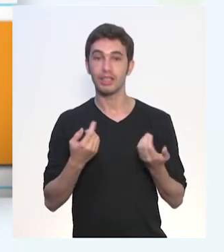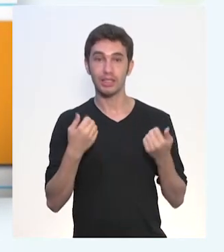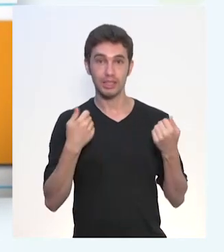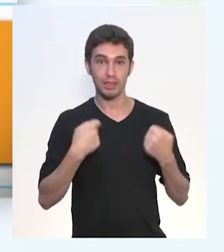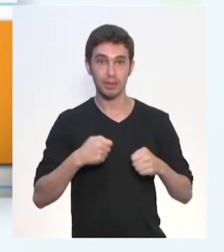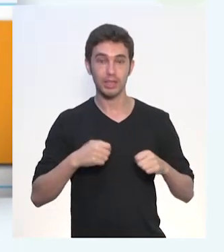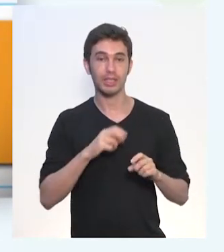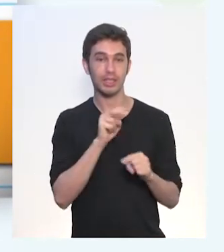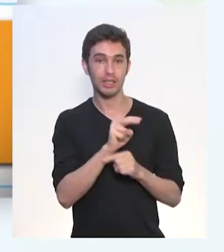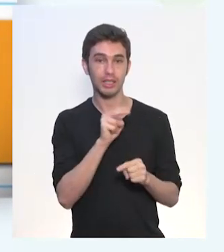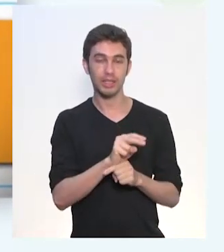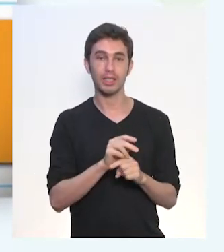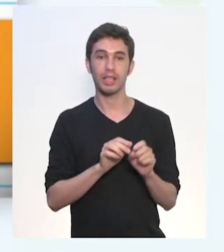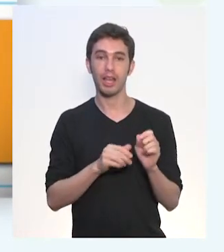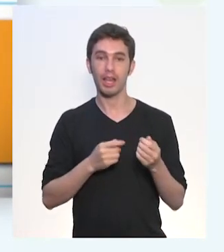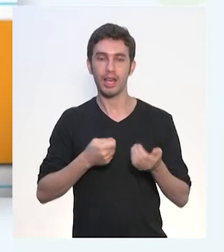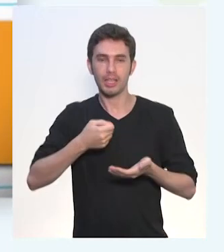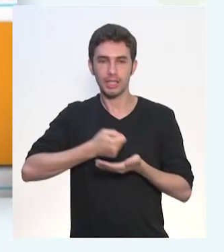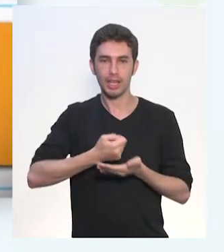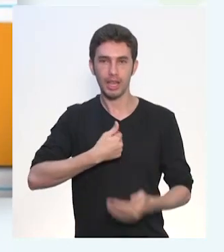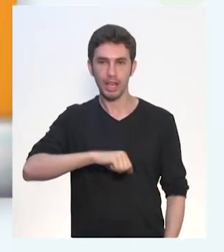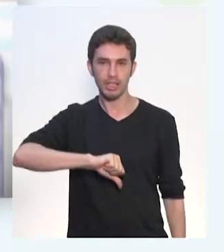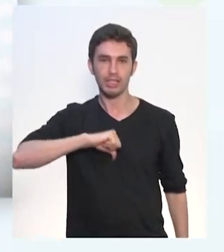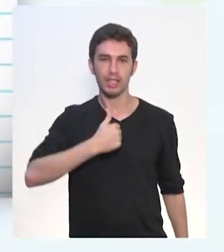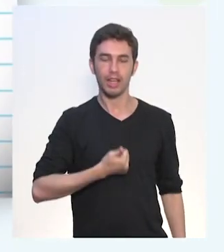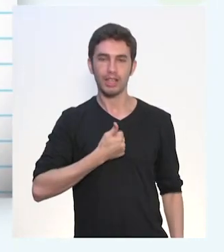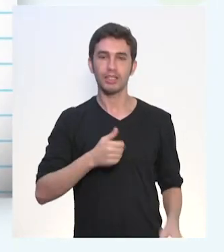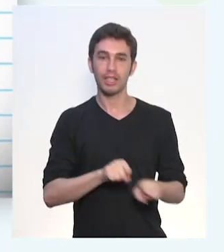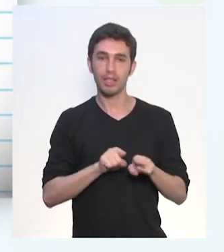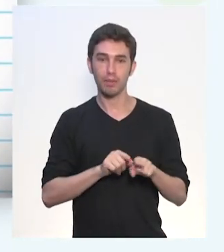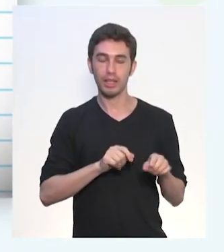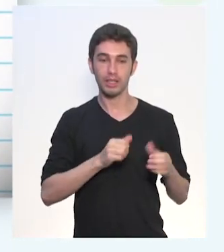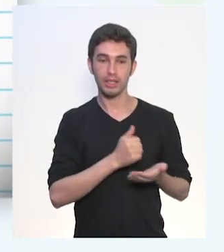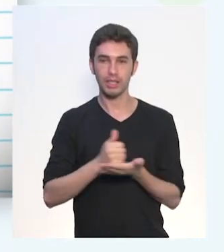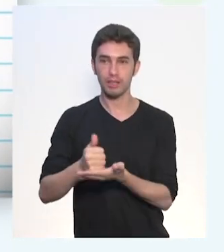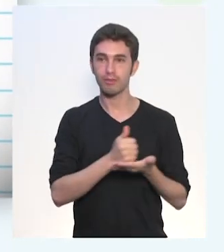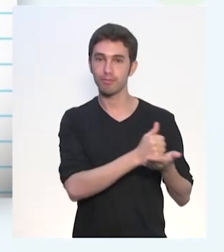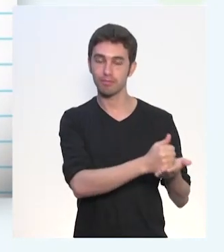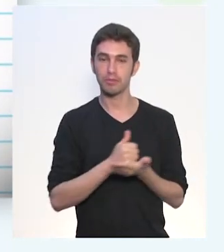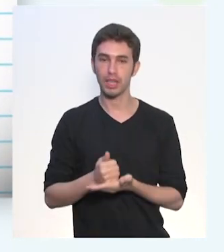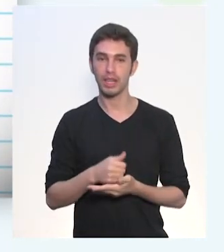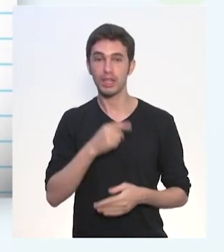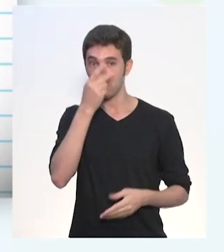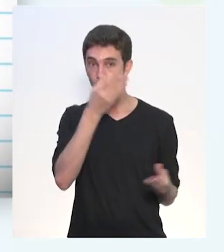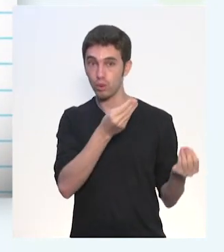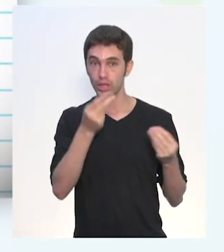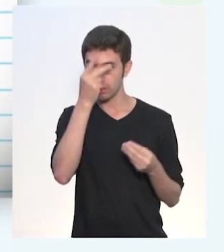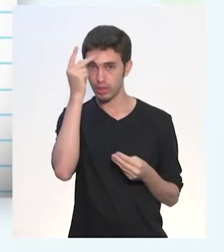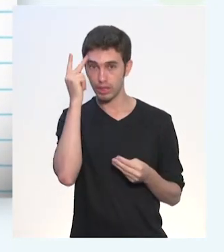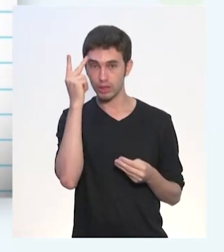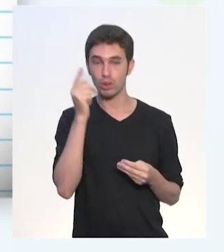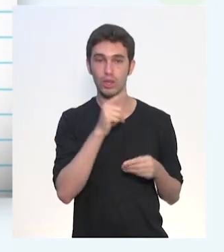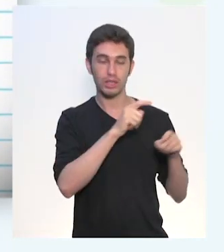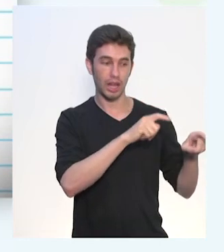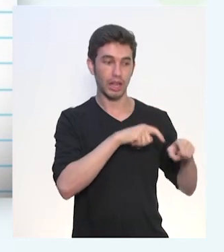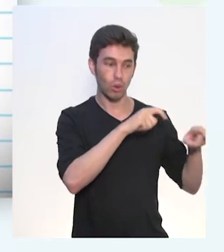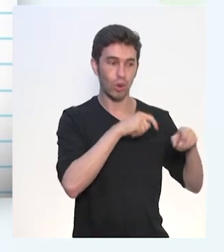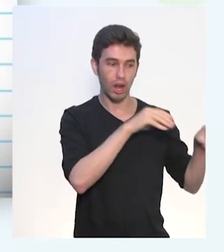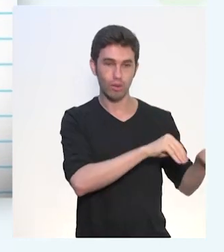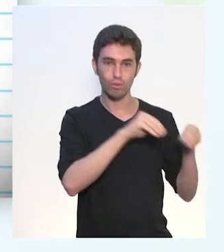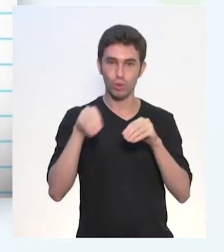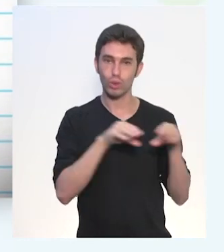inclusivos, seguros, resilientes e sustentáveis. O deslocamento da população das áreas rurais para as zonas urbanas é um fenômeno global que vai